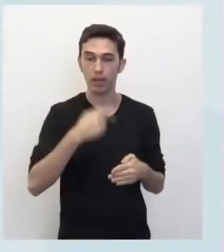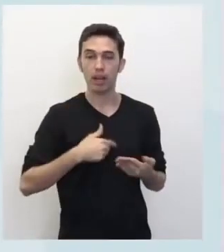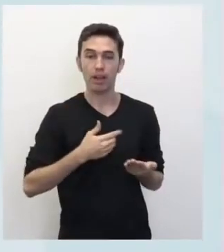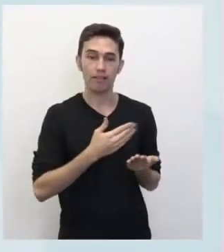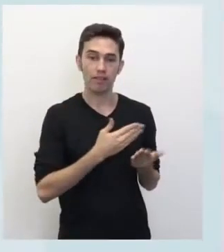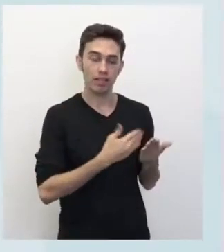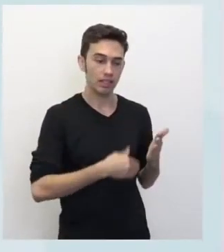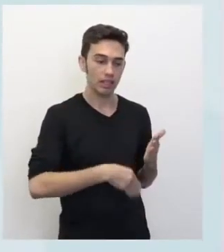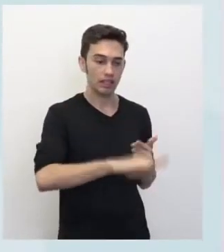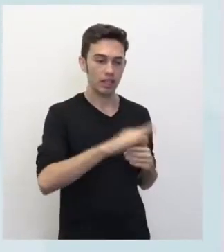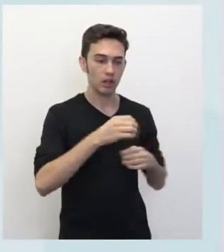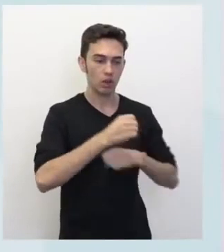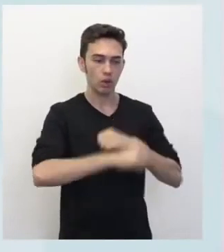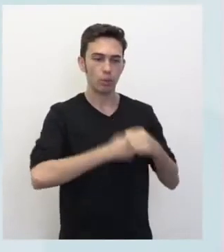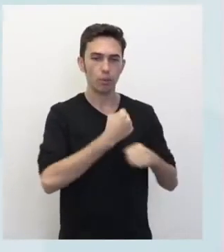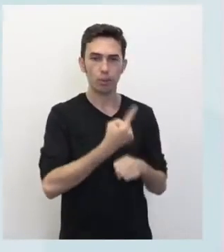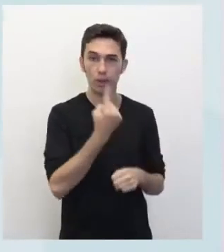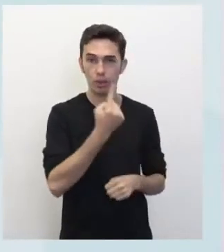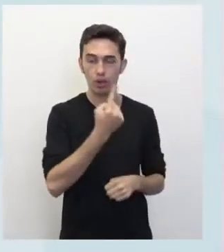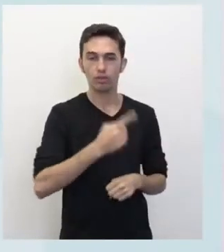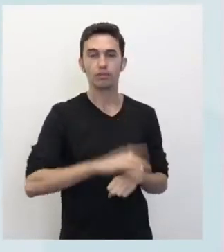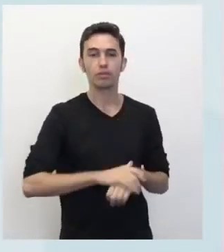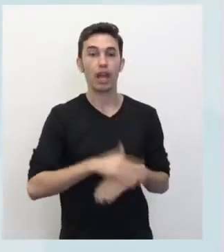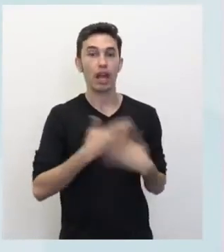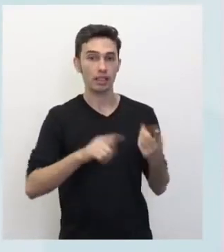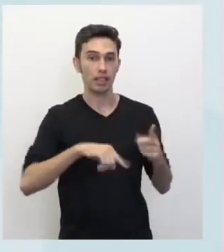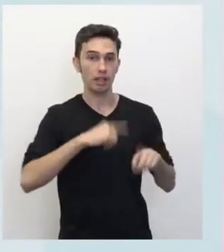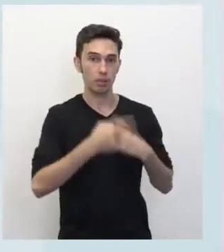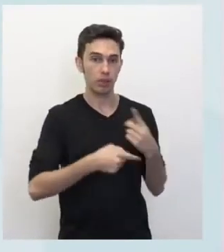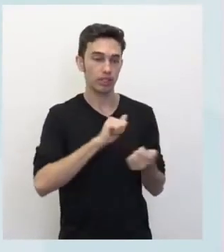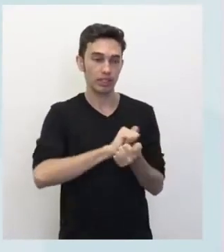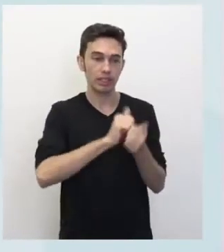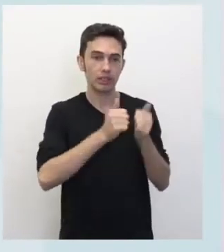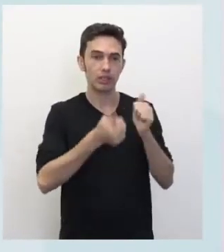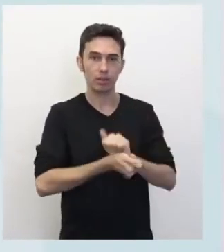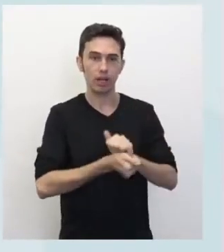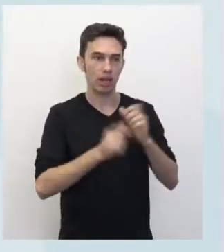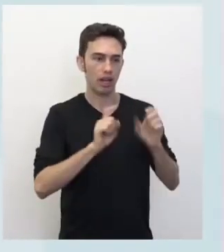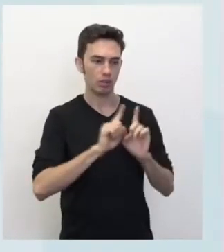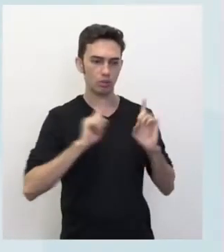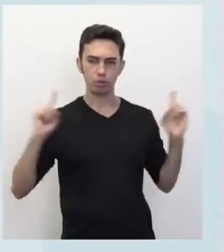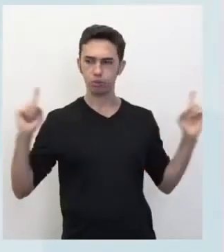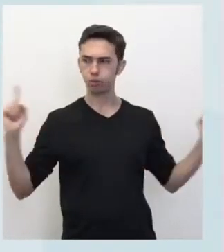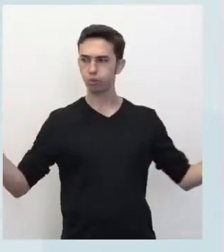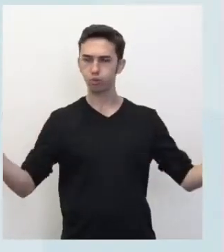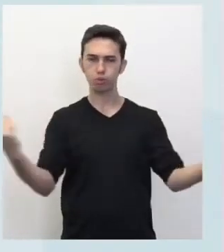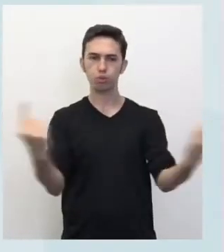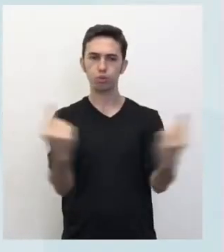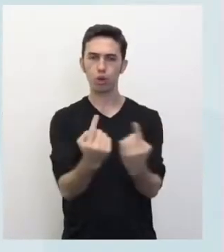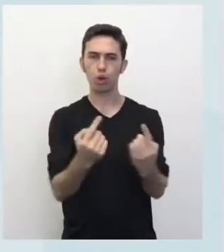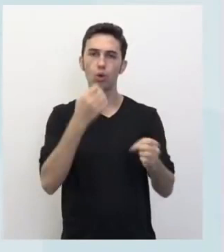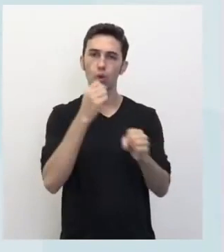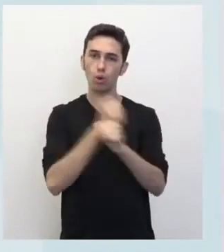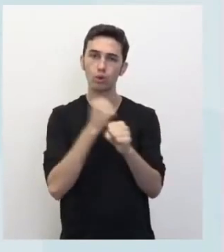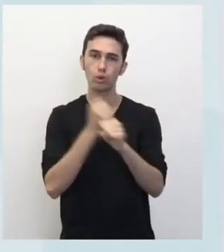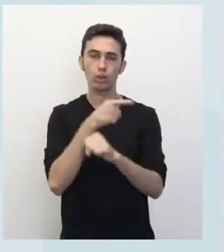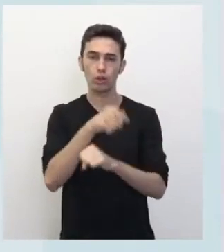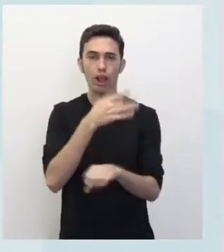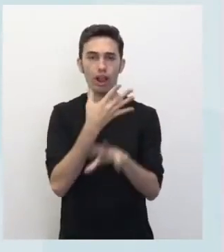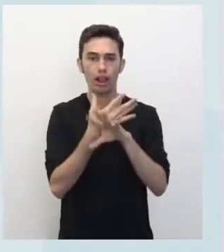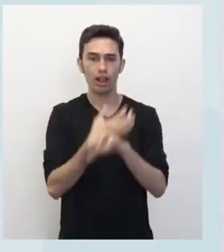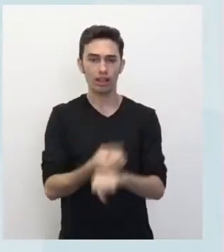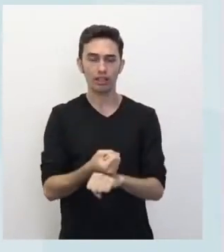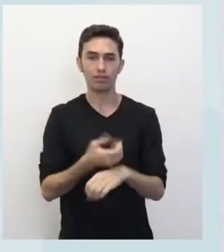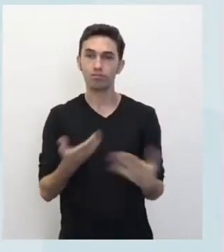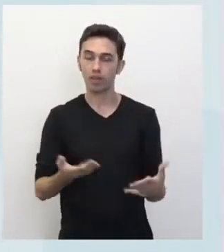do primeiro ano, após a adaptação das aves em um gigantesco recinto construído na caatinga. Como trata-se de uma